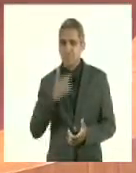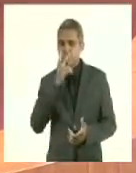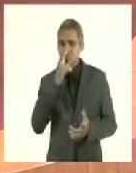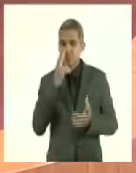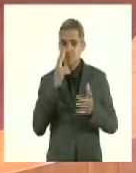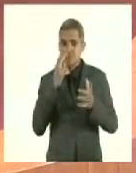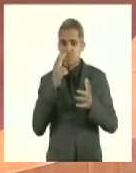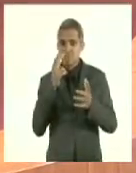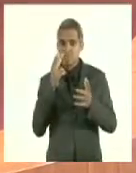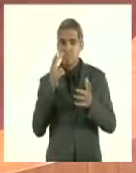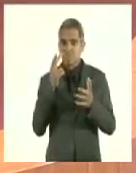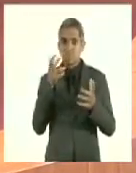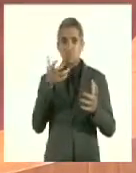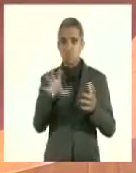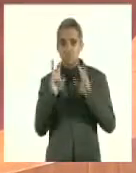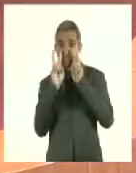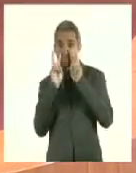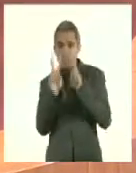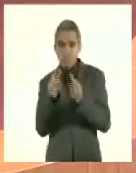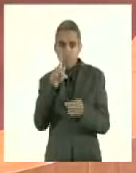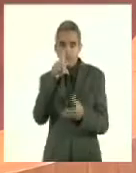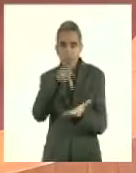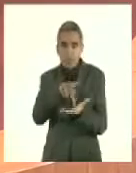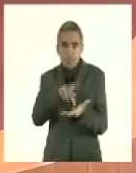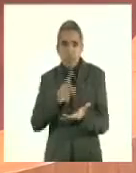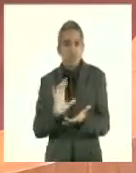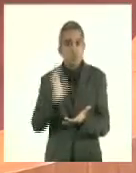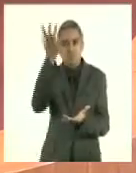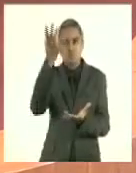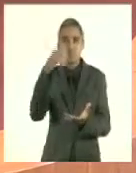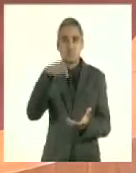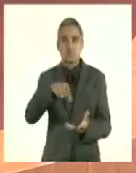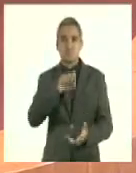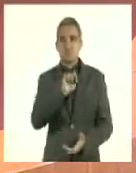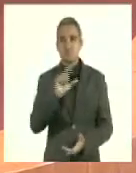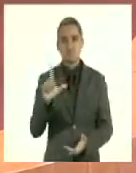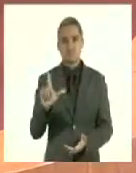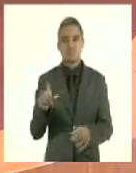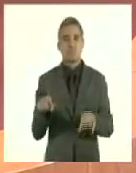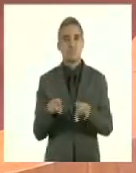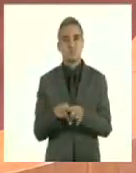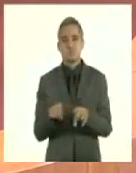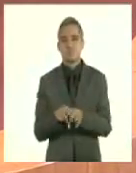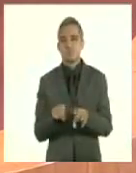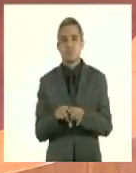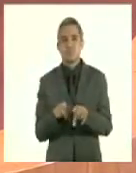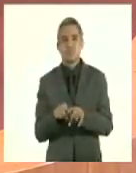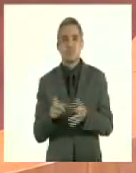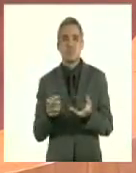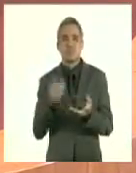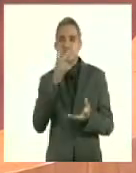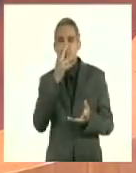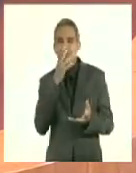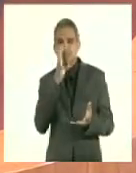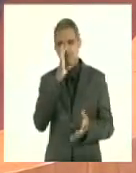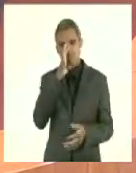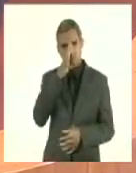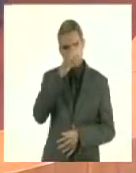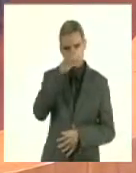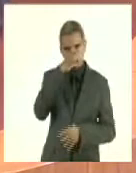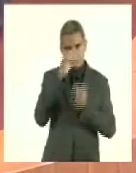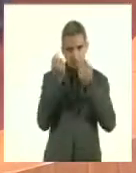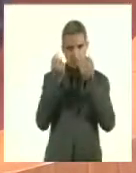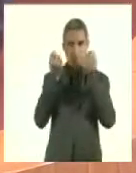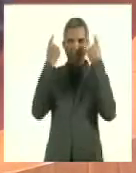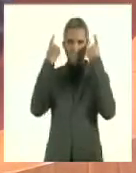visão real, sem a visão do que se está falando nesta tribuna.